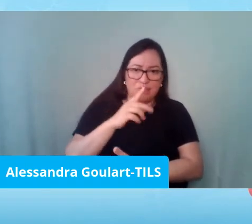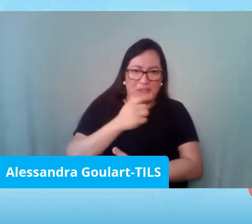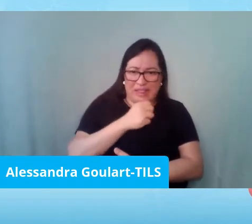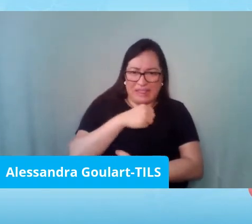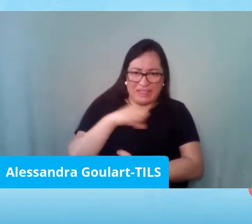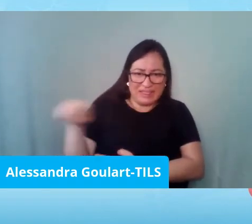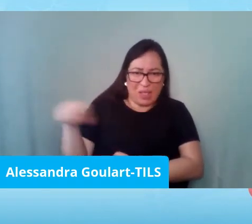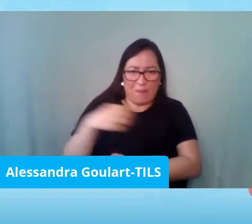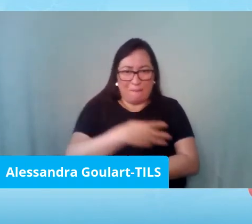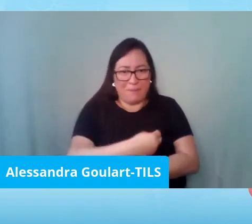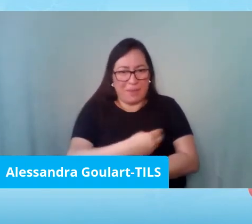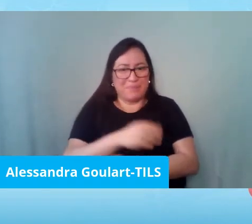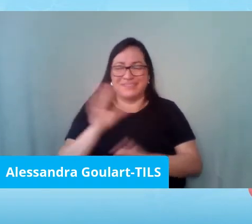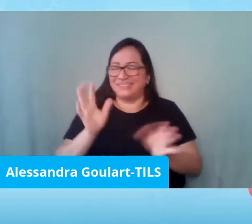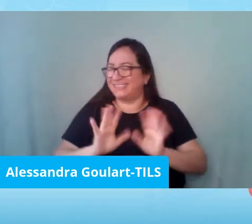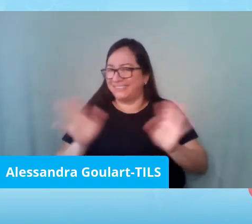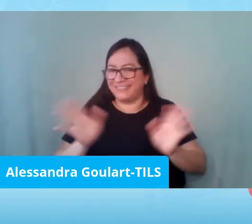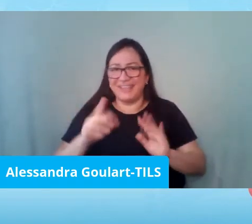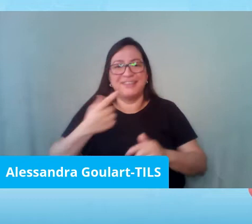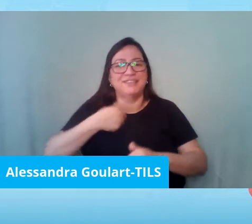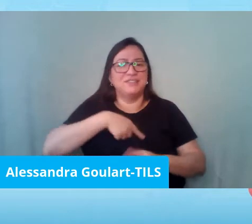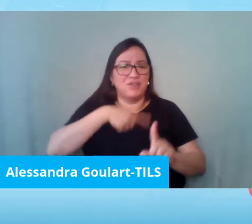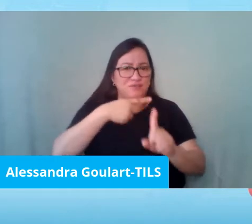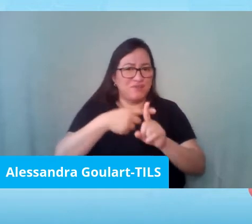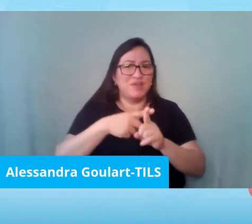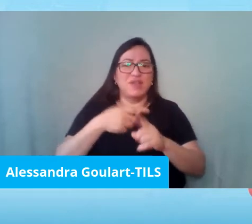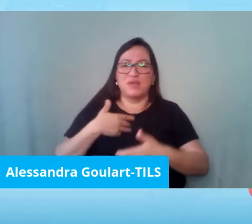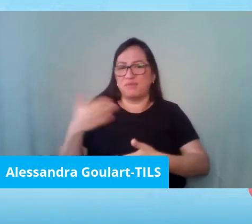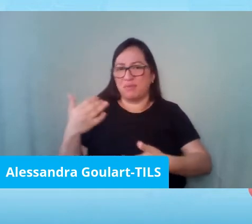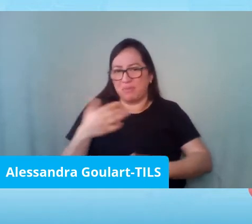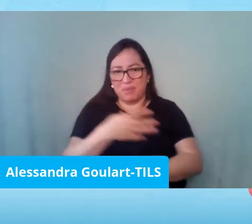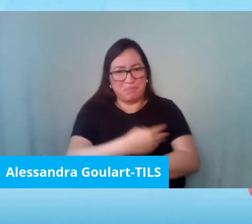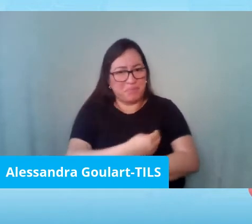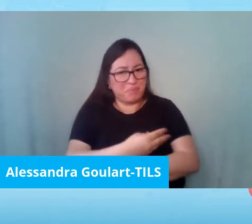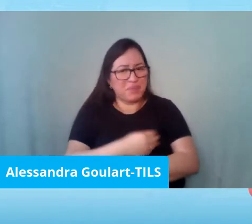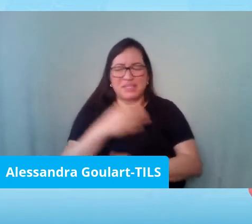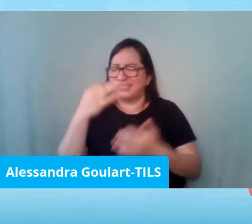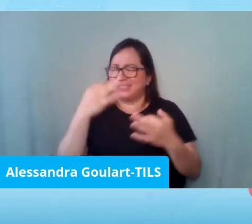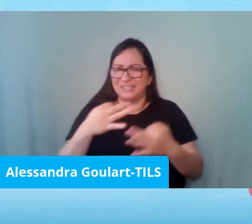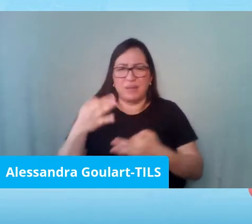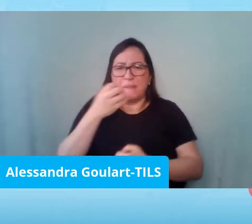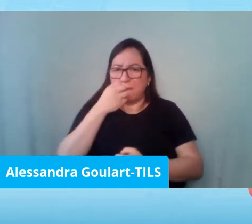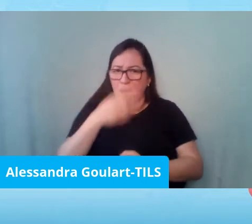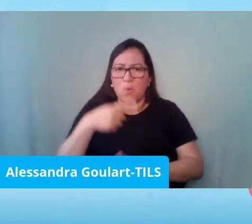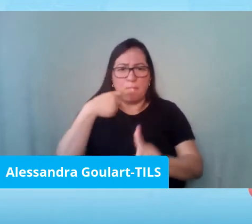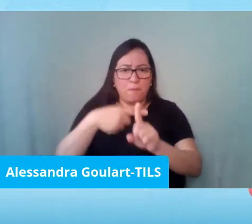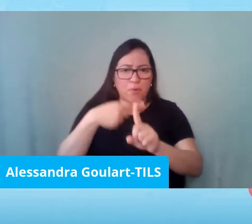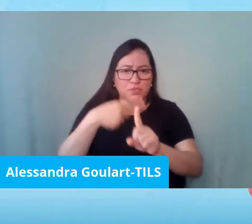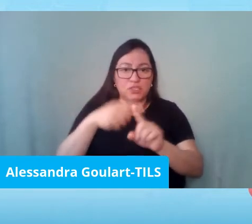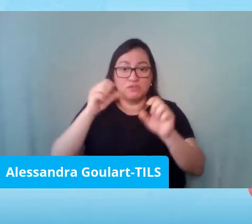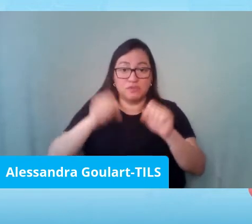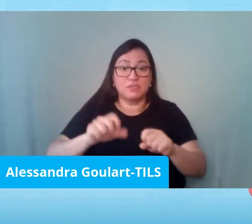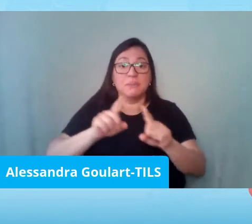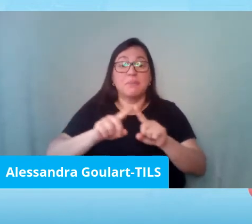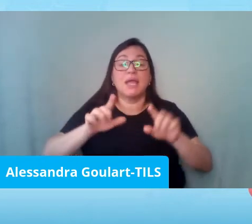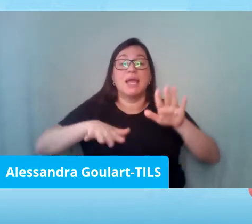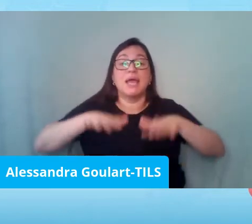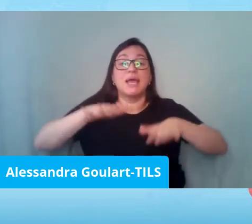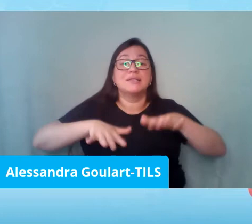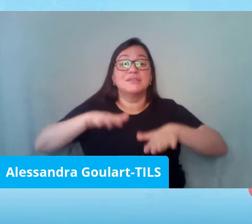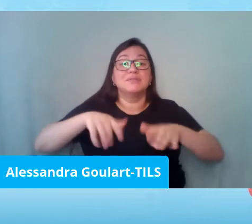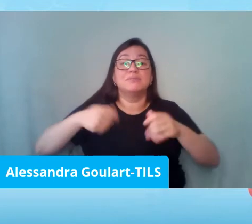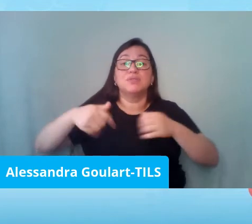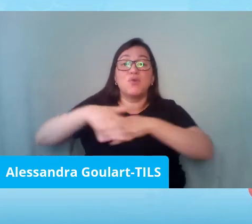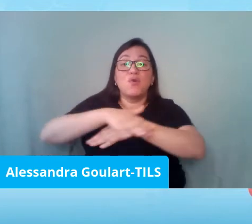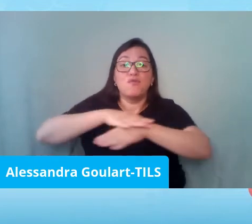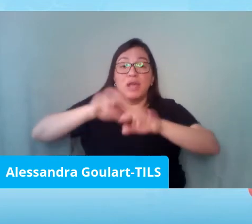gente é super favorável. Eu amamentei o meu bebê, né? Não é isso. A questão é, a gente está trabalhando isso com essas